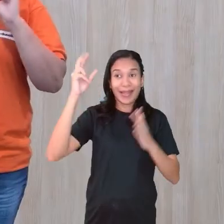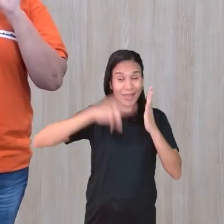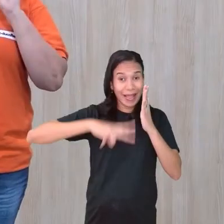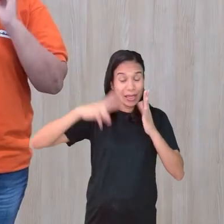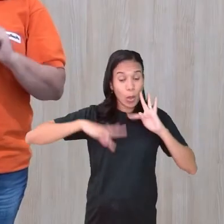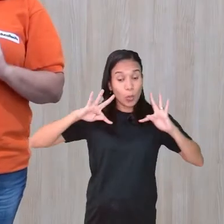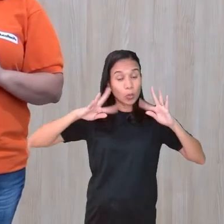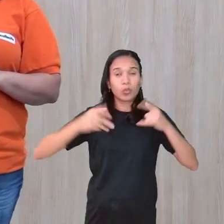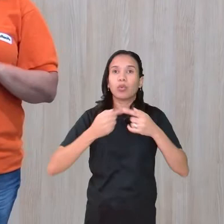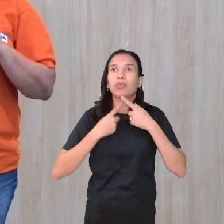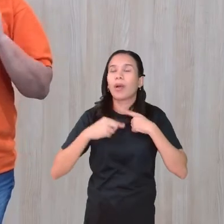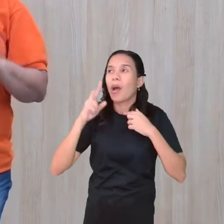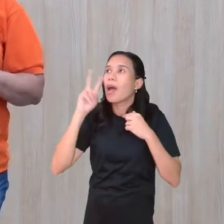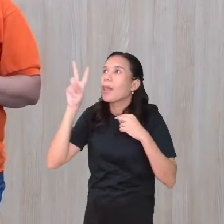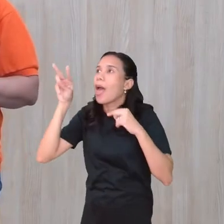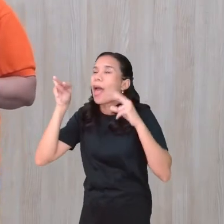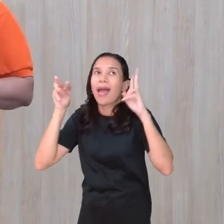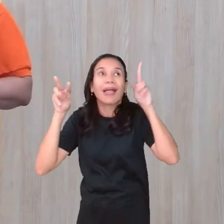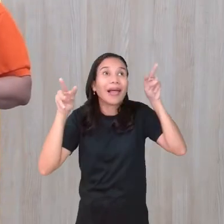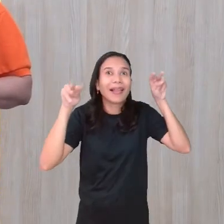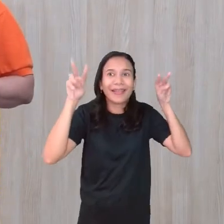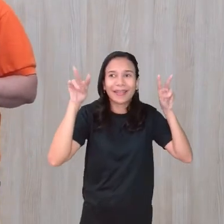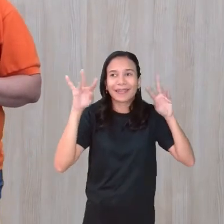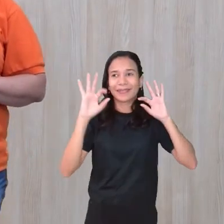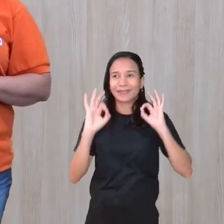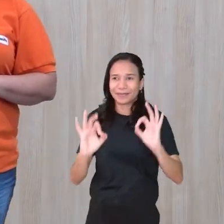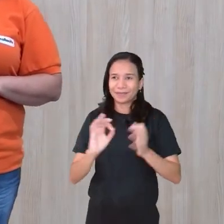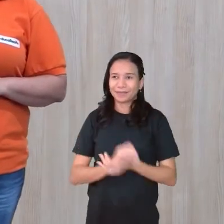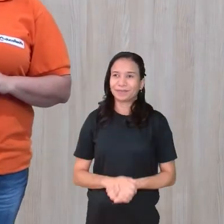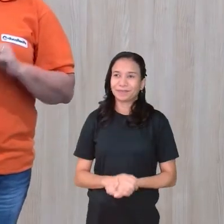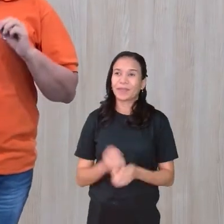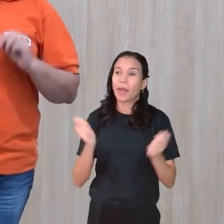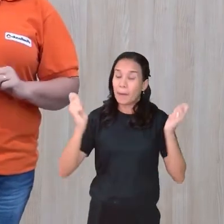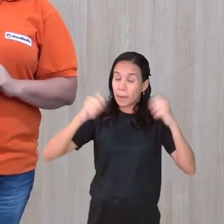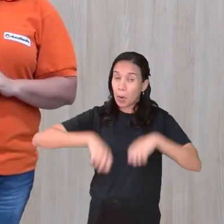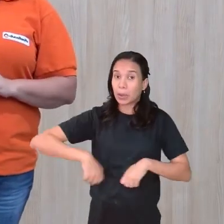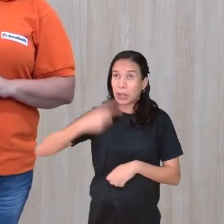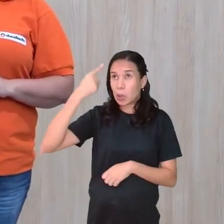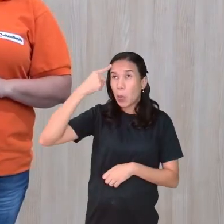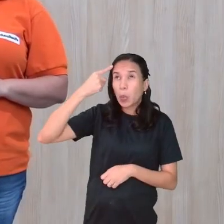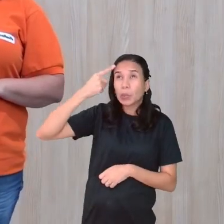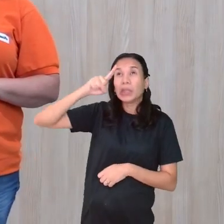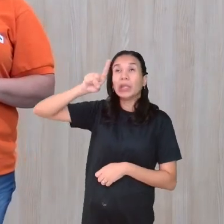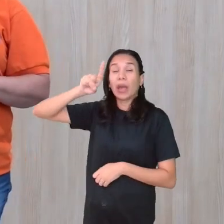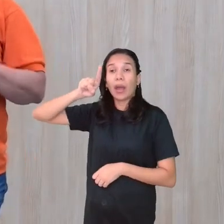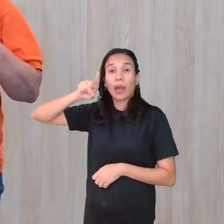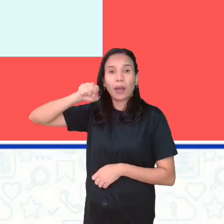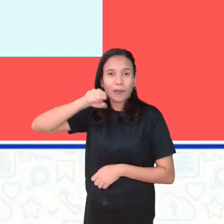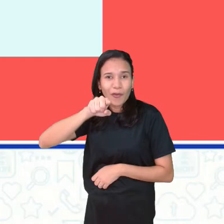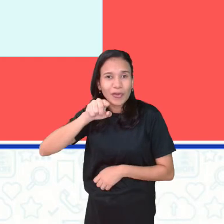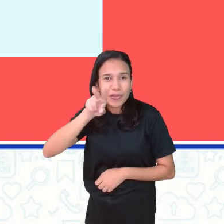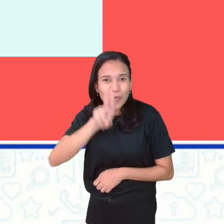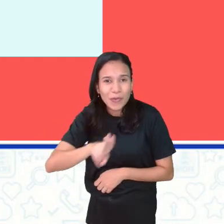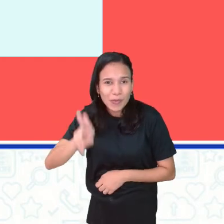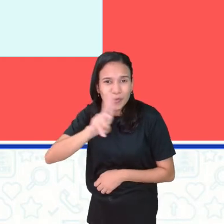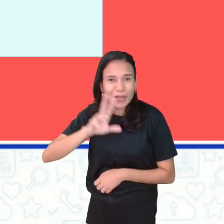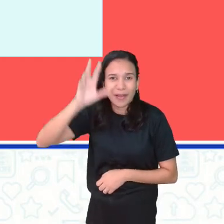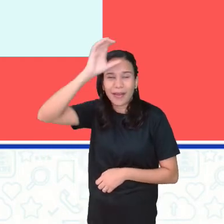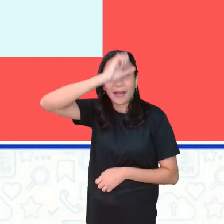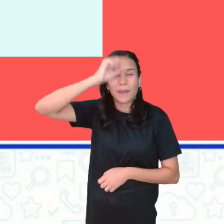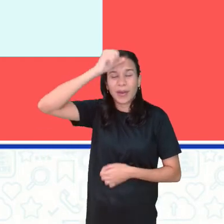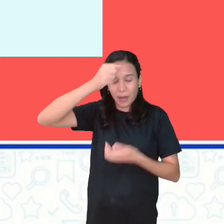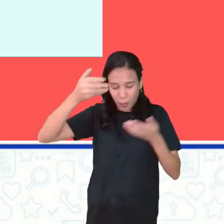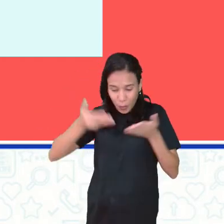tudo que você vê na sua frente, tá bom? Então, é provável que um dia você utilize o que